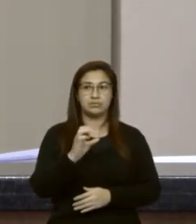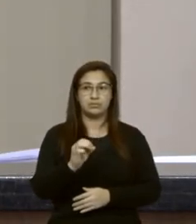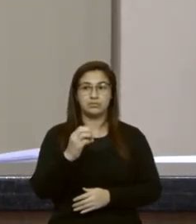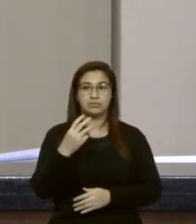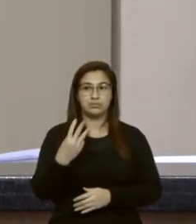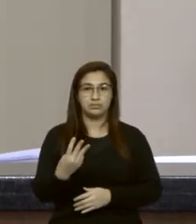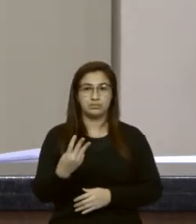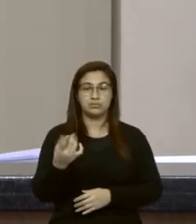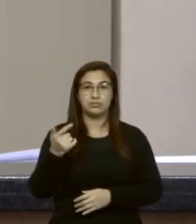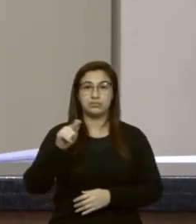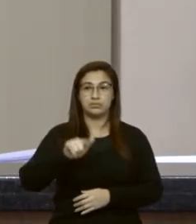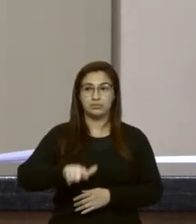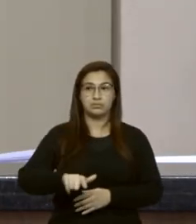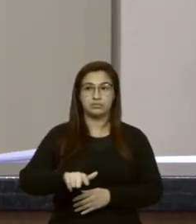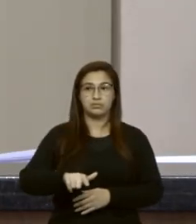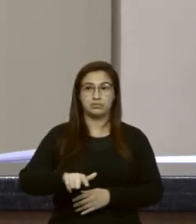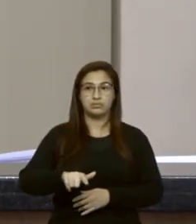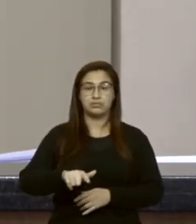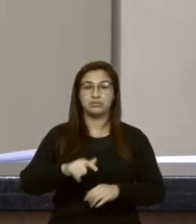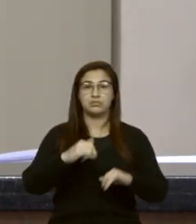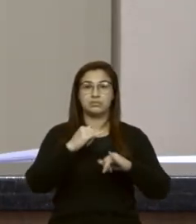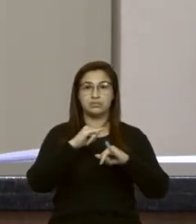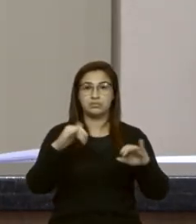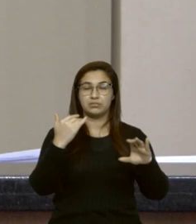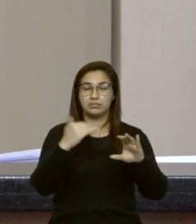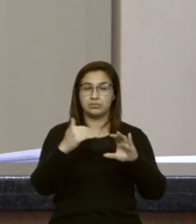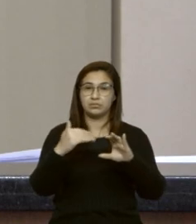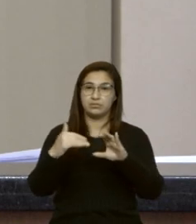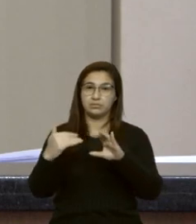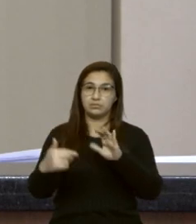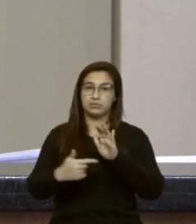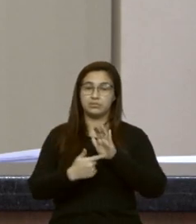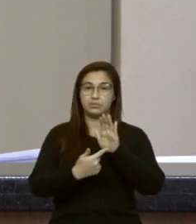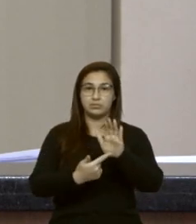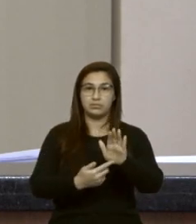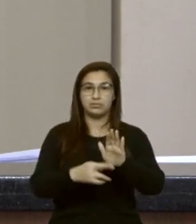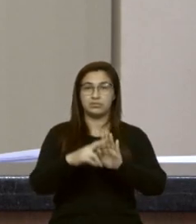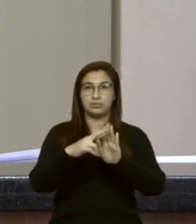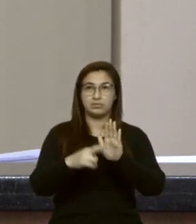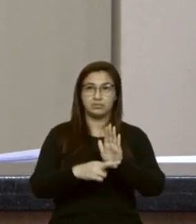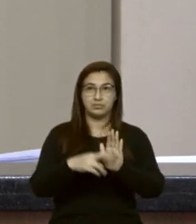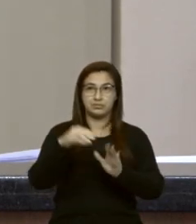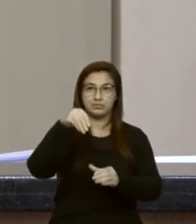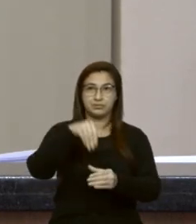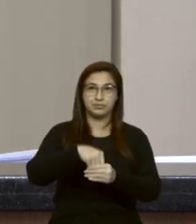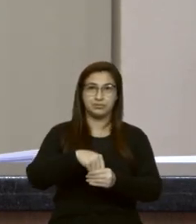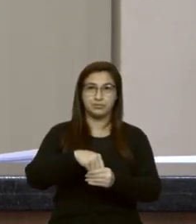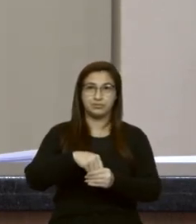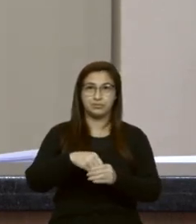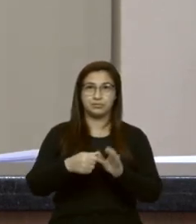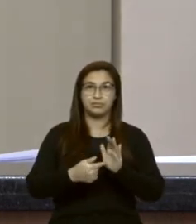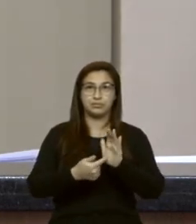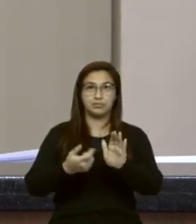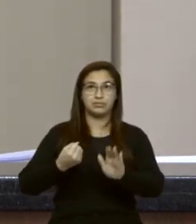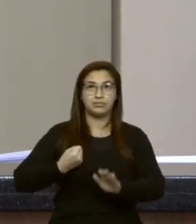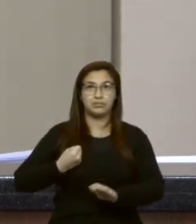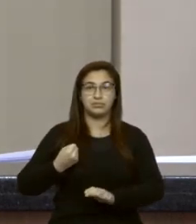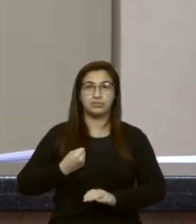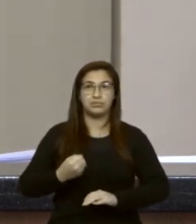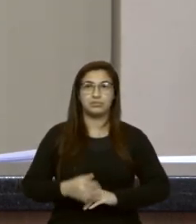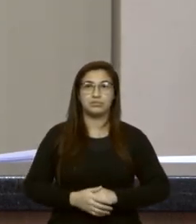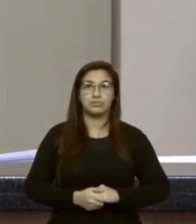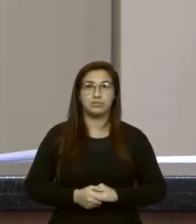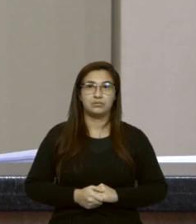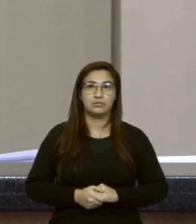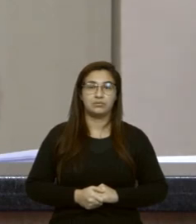Esta presidência comunica que encaminhará aos destinatários, conforme determina o regimento interno, as seguintes